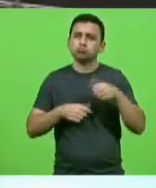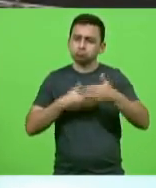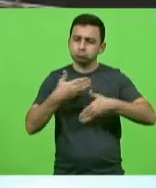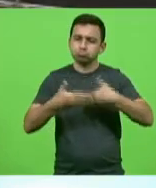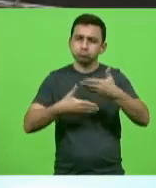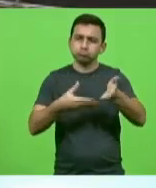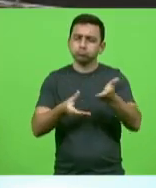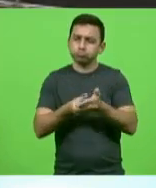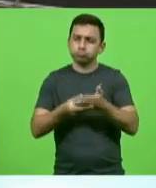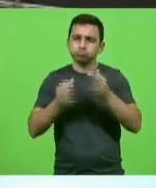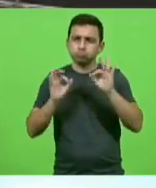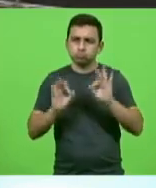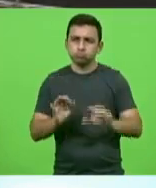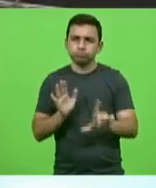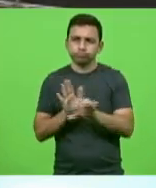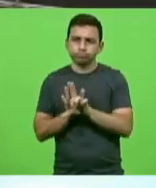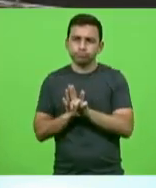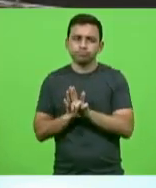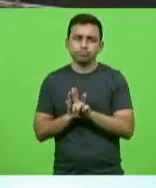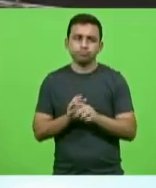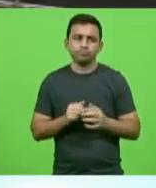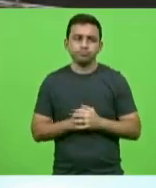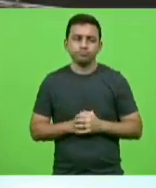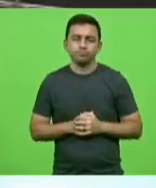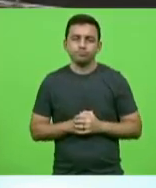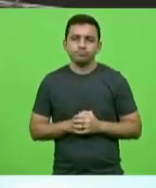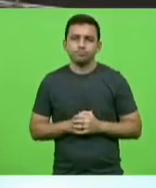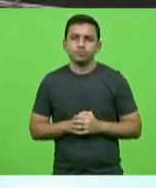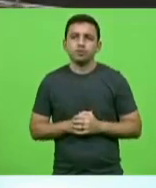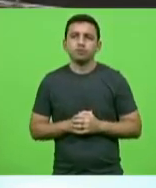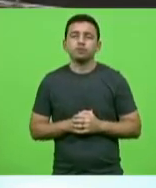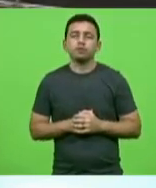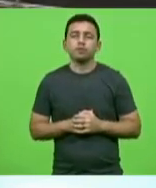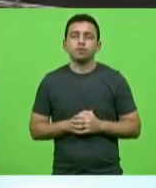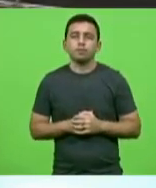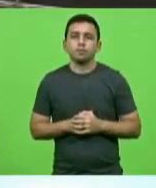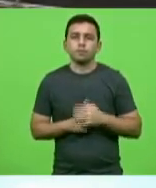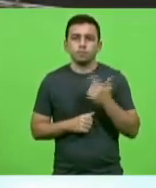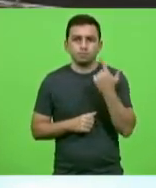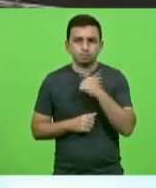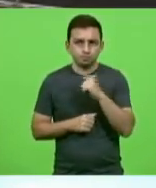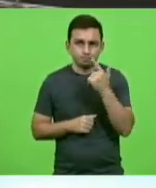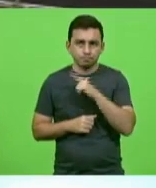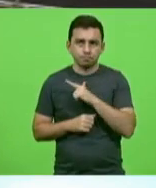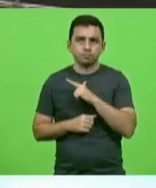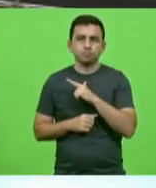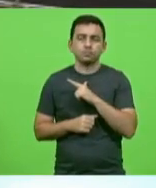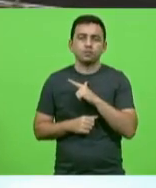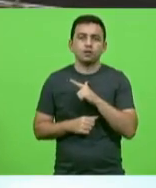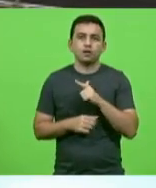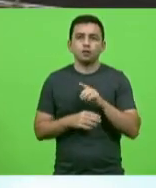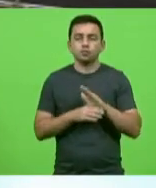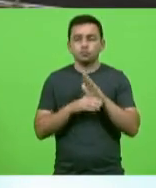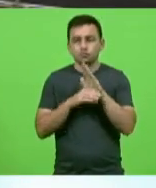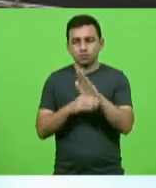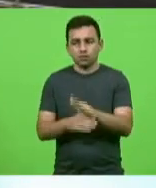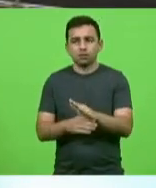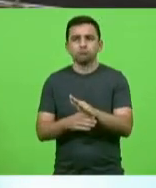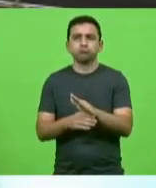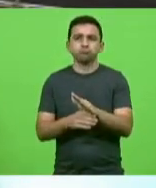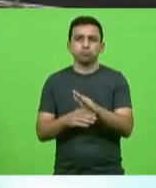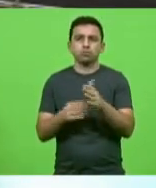legal a bem de salvar salvar salvar guardar os